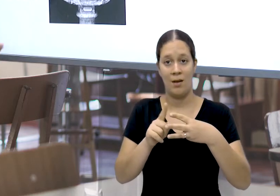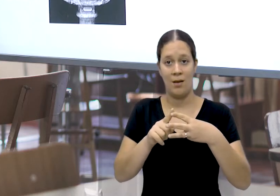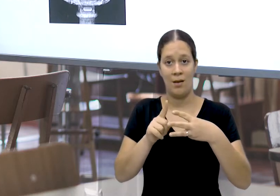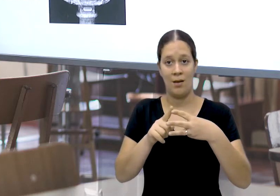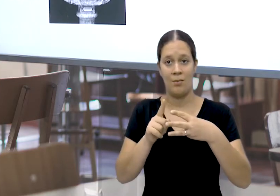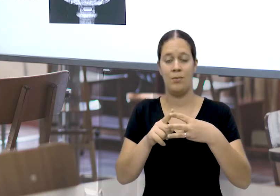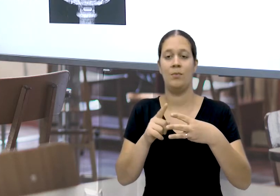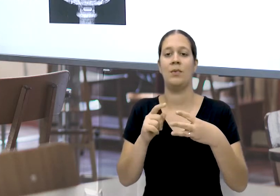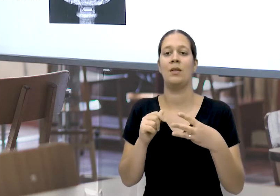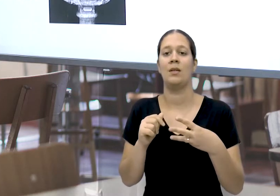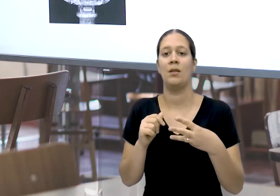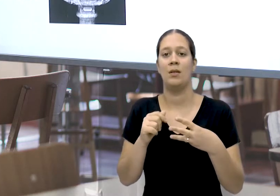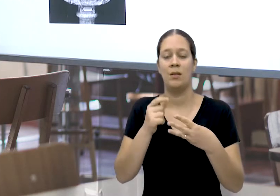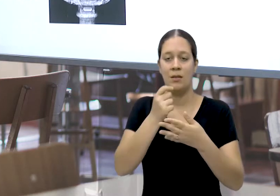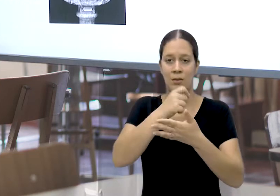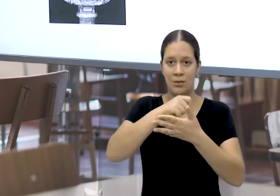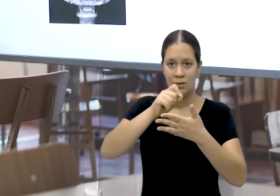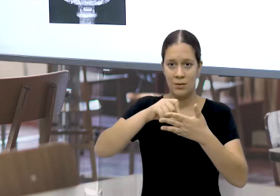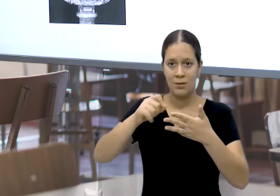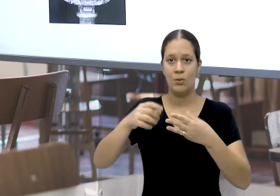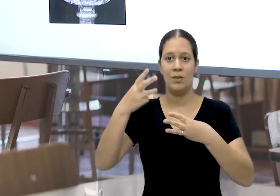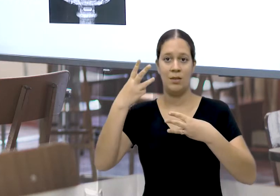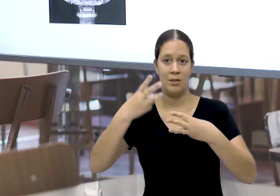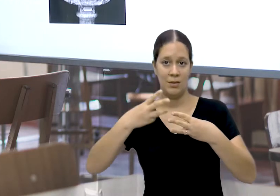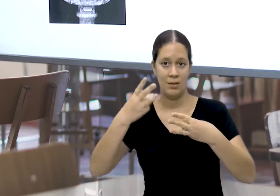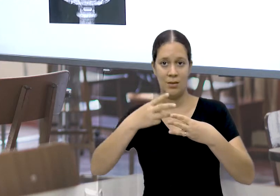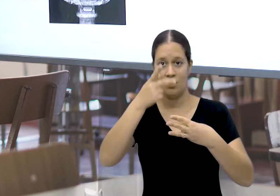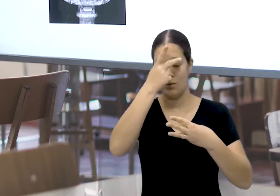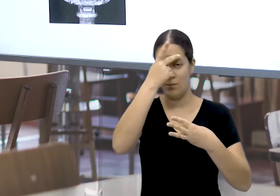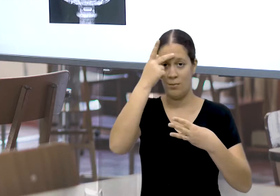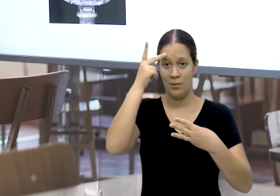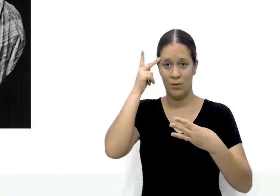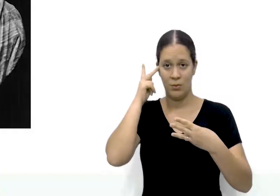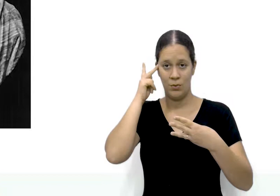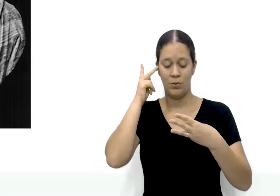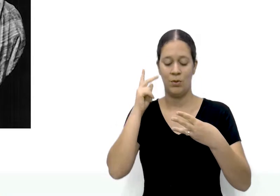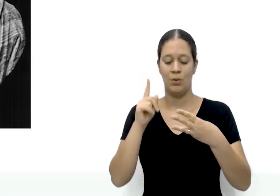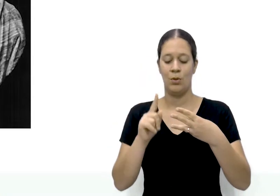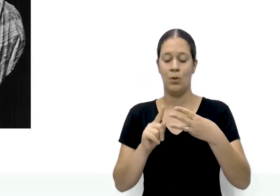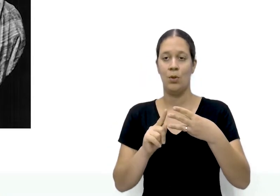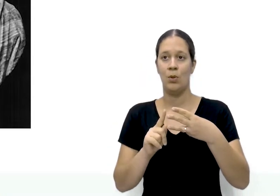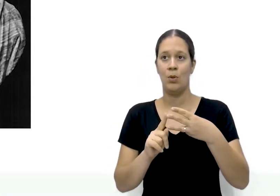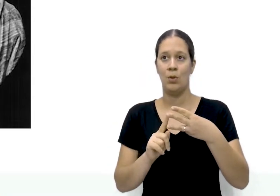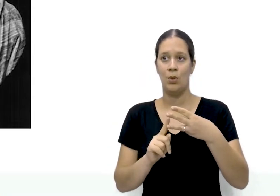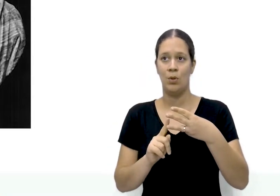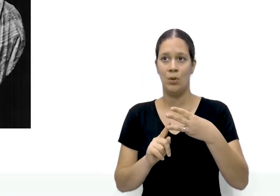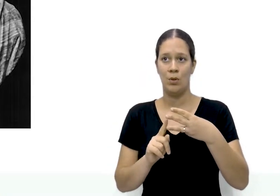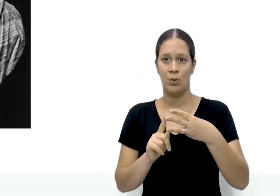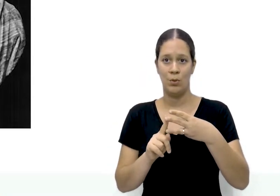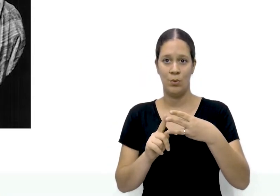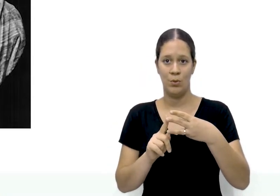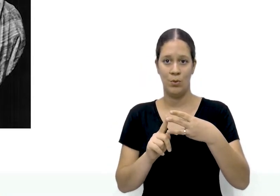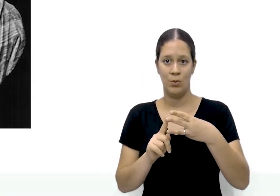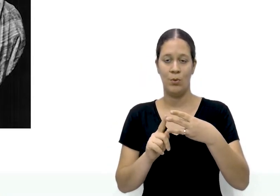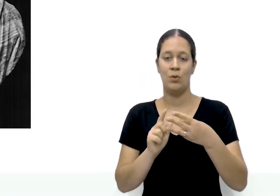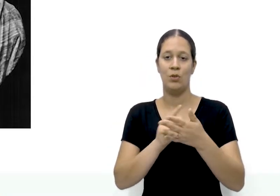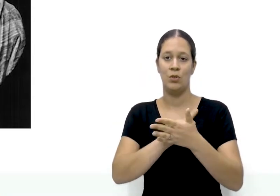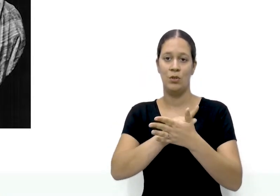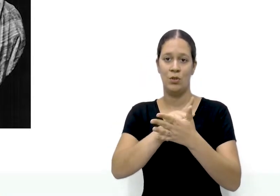literário dramático, como será? Será que fala muito de choro? Não. Vamos pensar o que é texto, minha gente. O que é